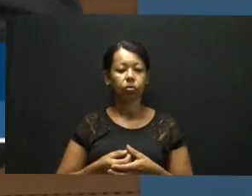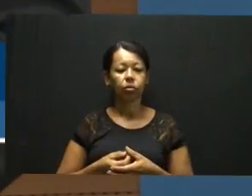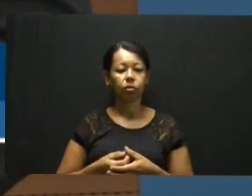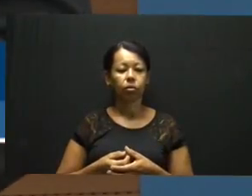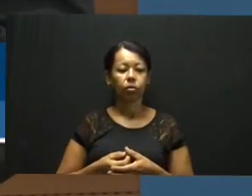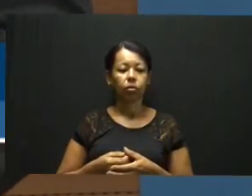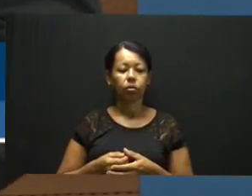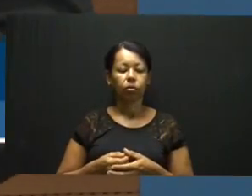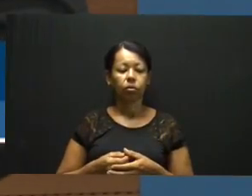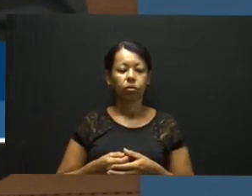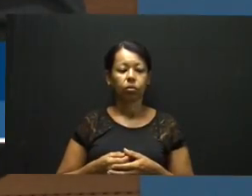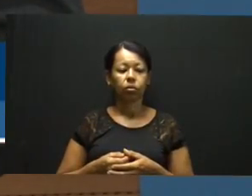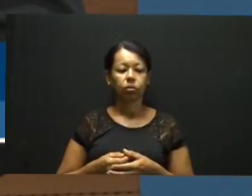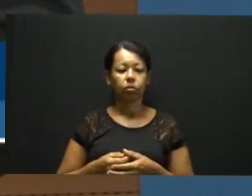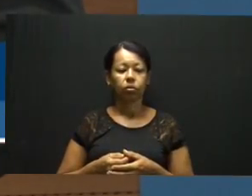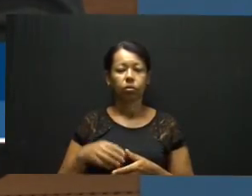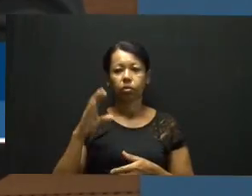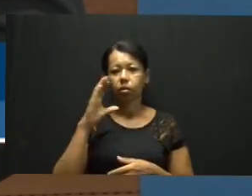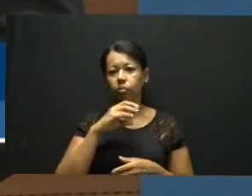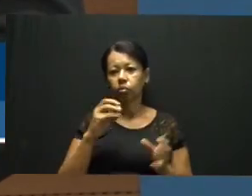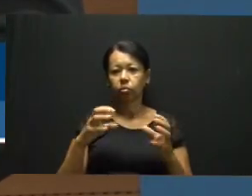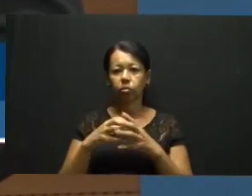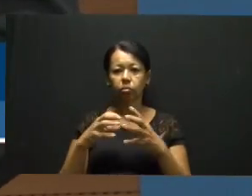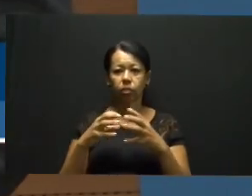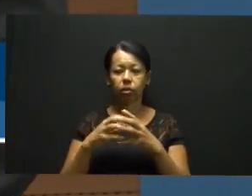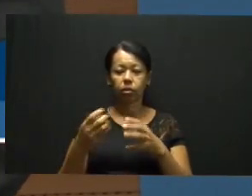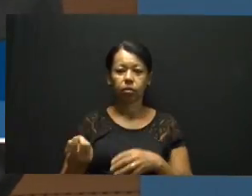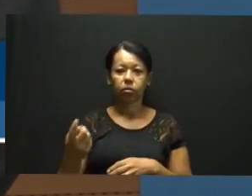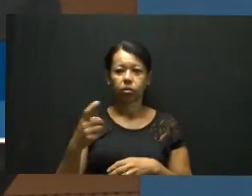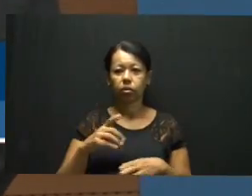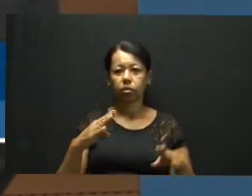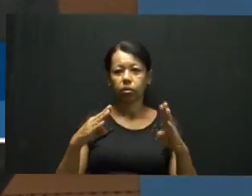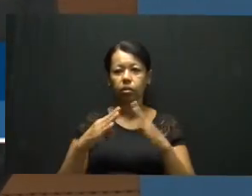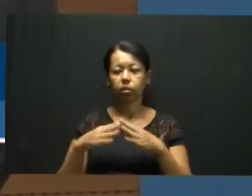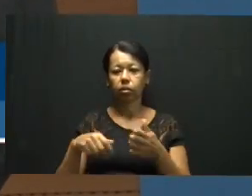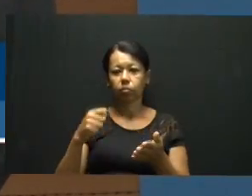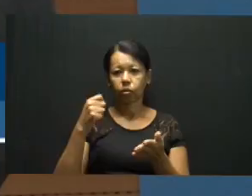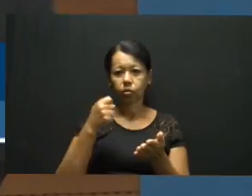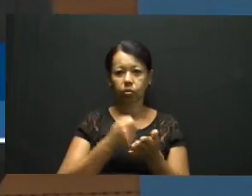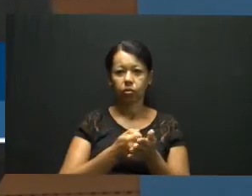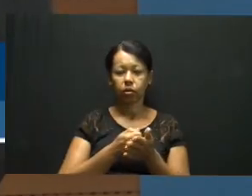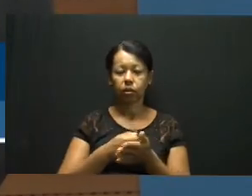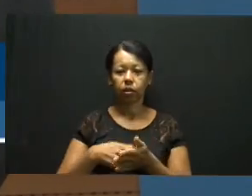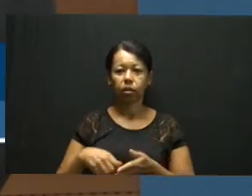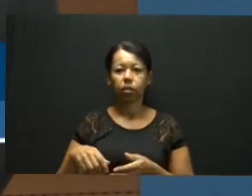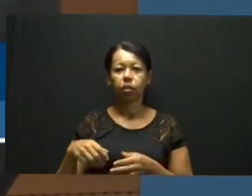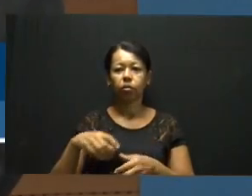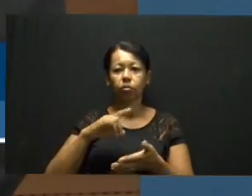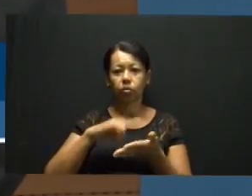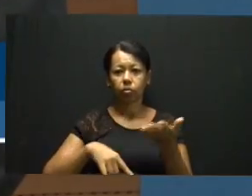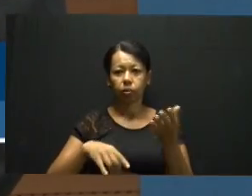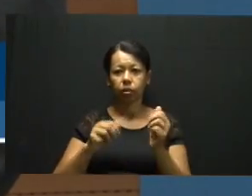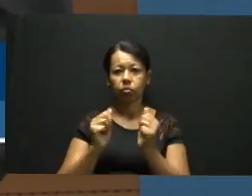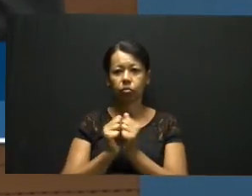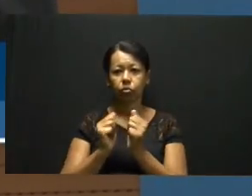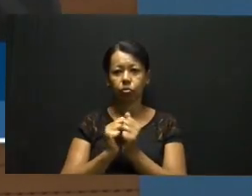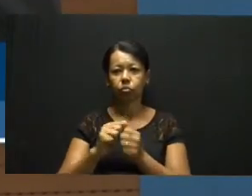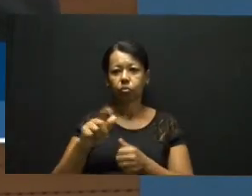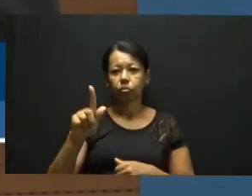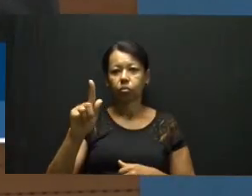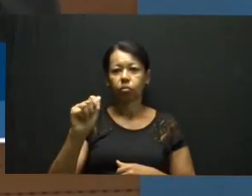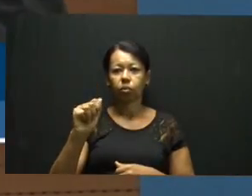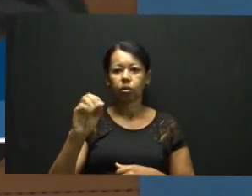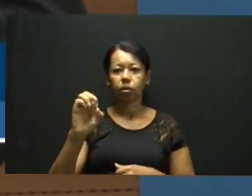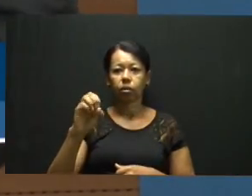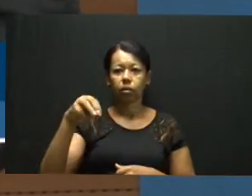de imediato, com a Comissão Permanente de Meio Ambiente nesta casa, protocolizei um documento junto ao GAEMA